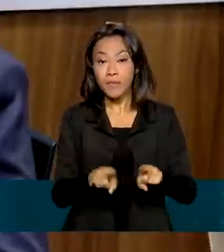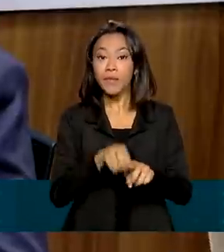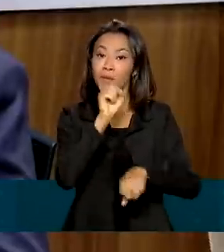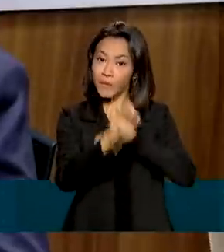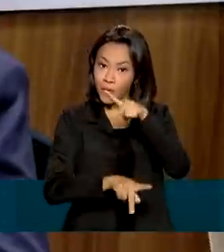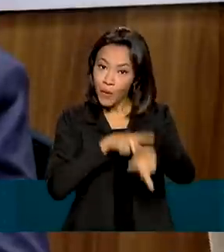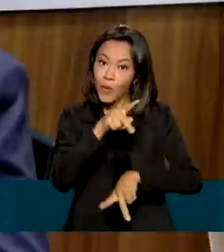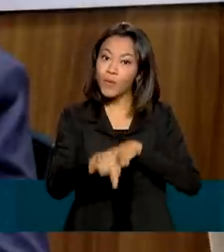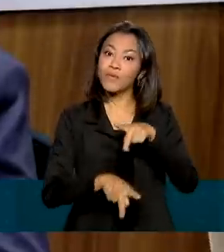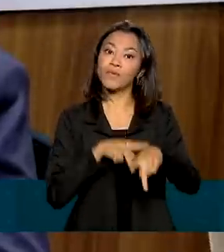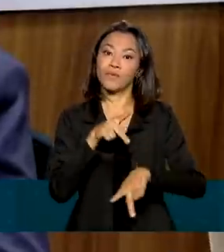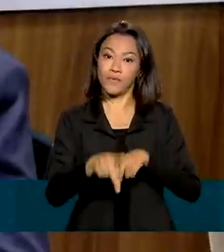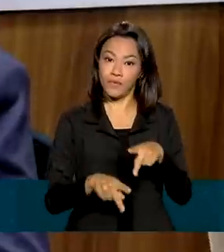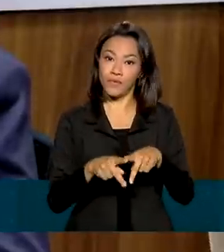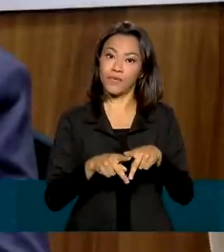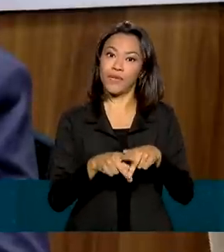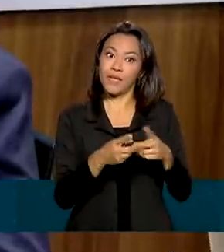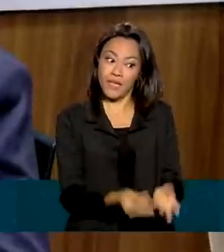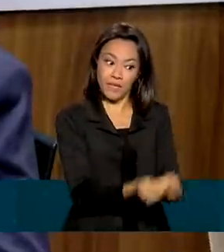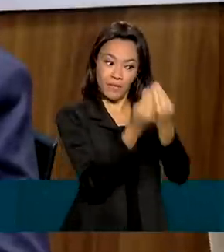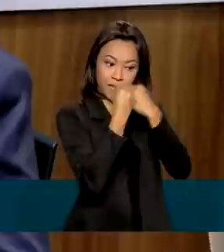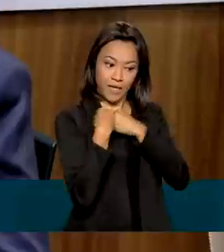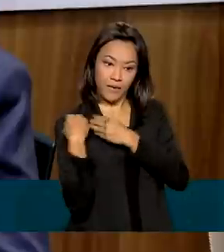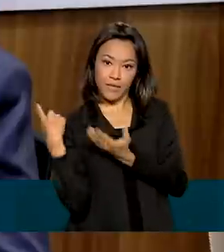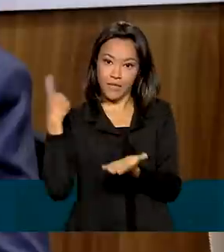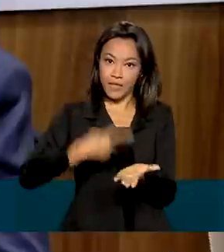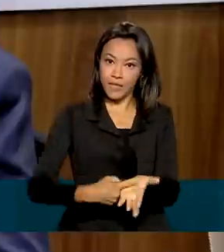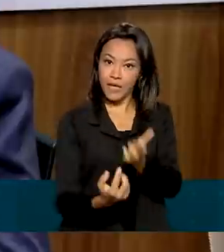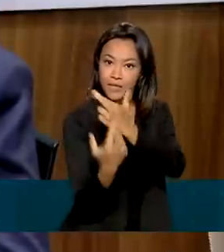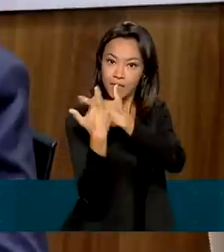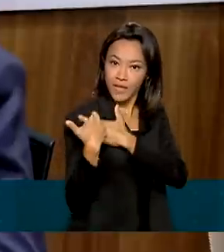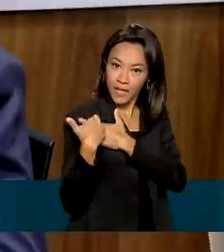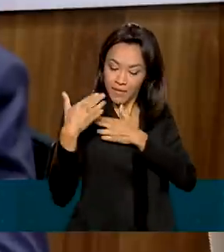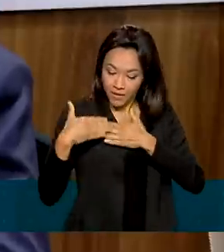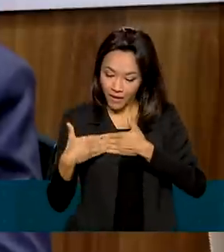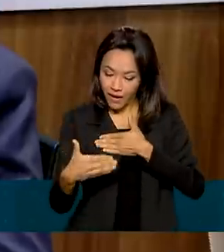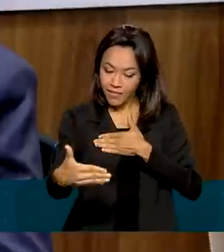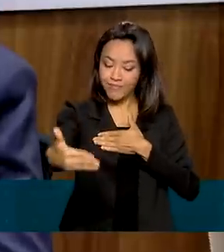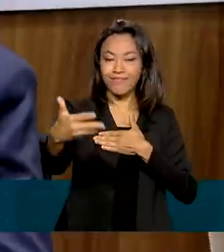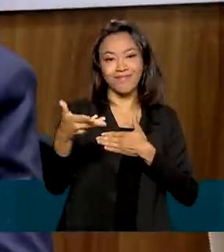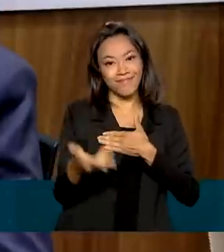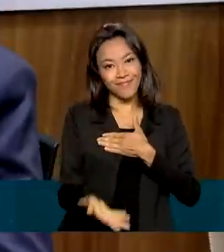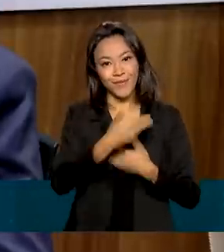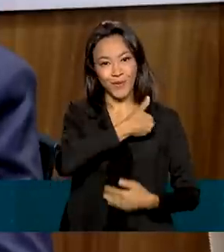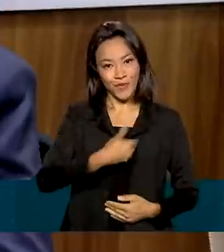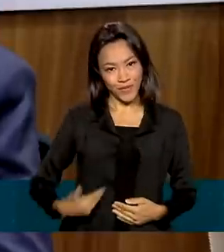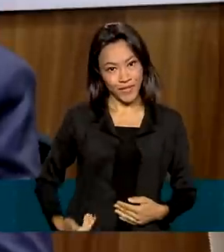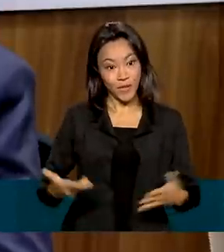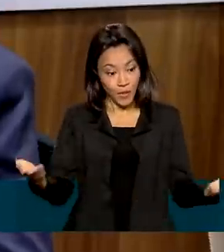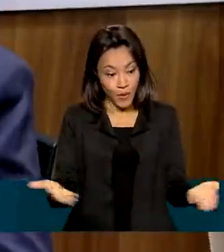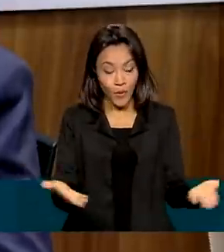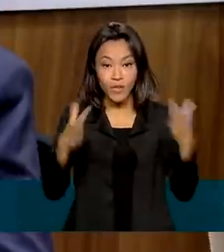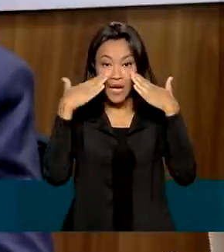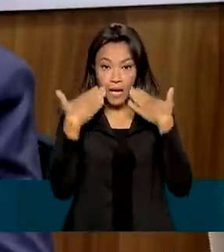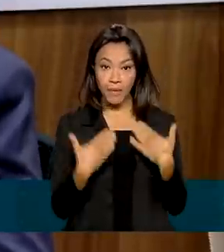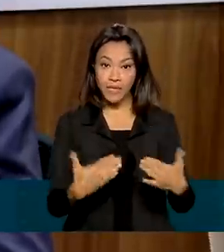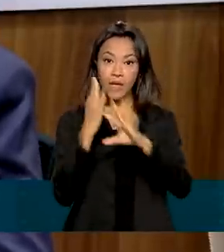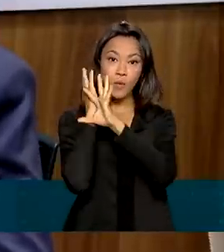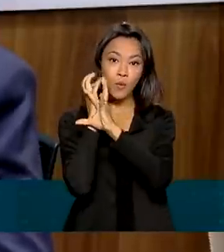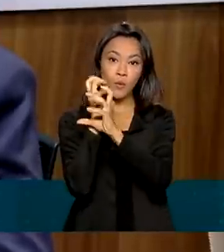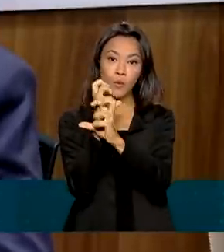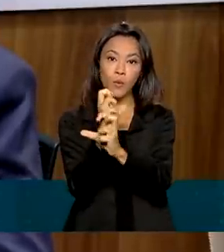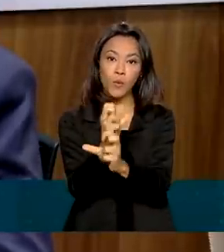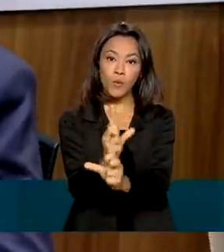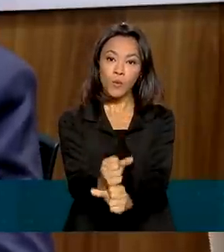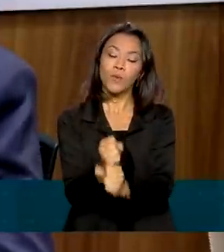que grande e me deu essa missão para estar à frente do executivo Estamos aqui hoje para prestar contas de um pouco do que